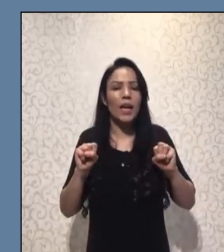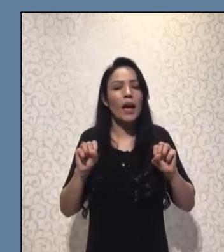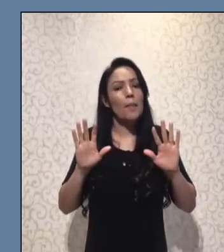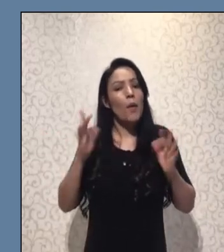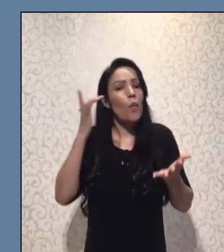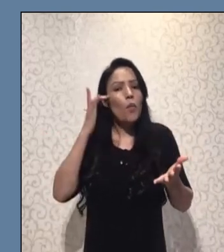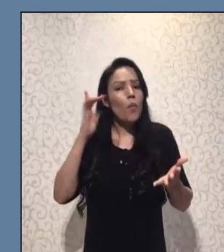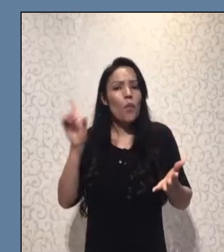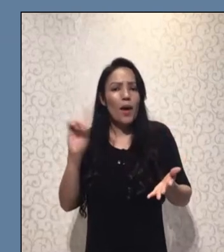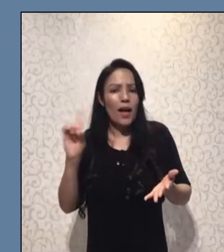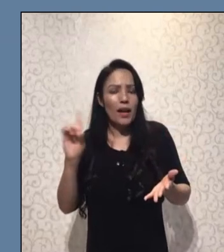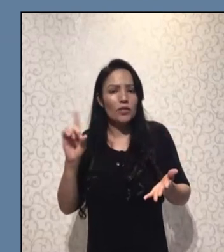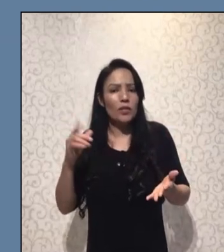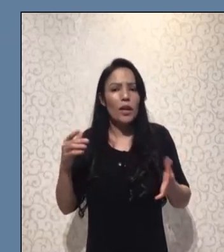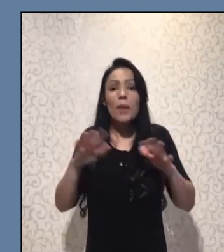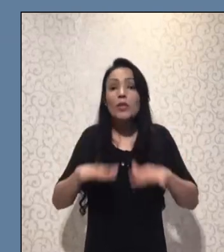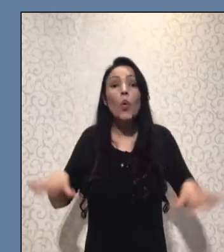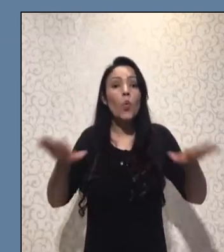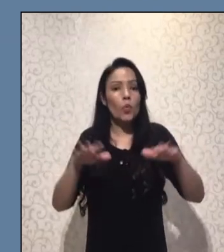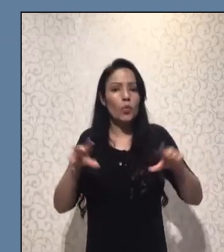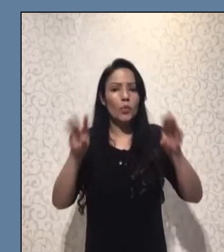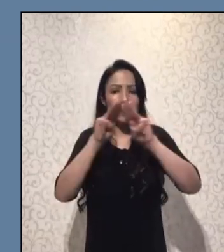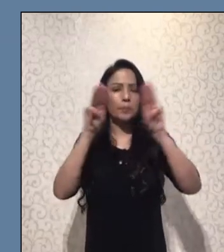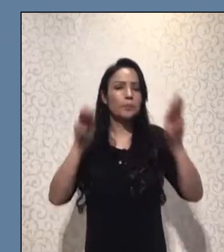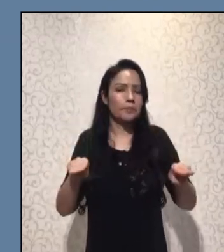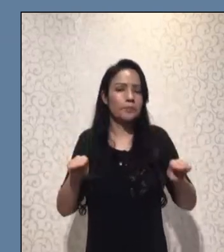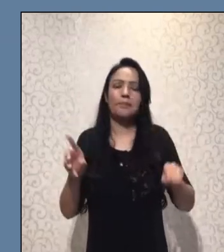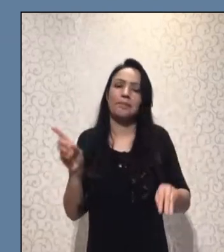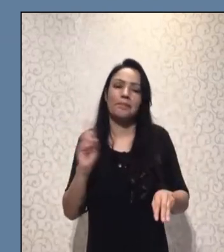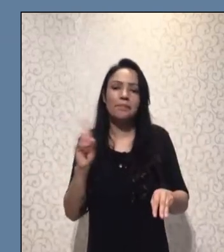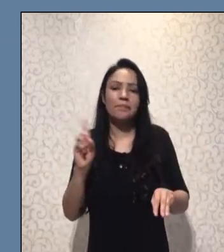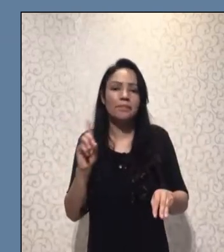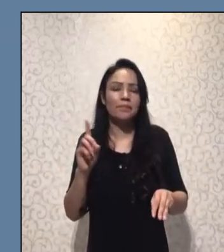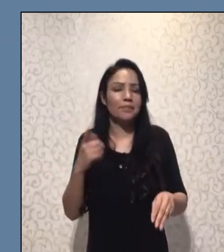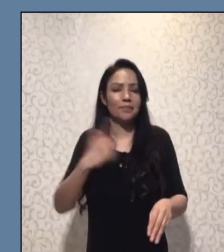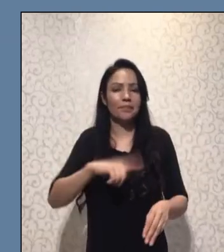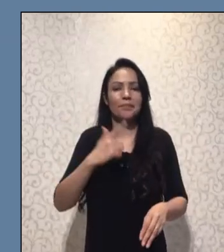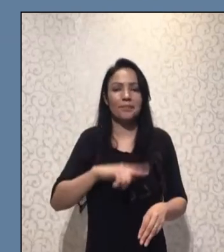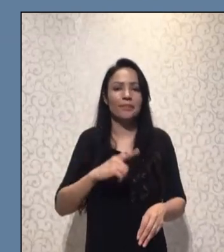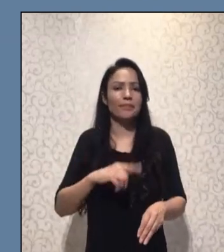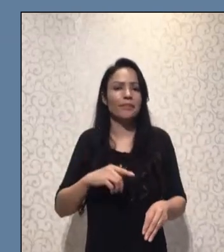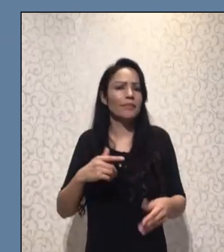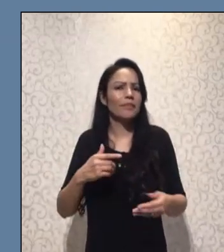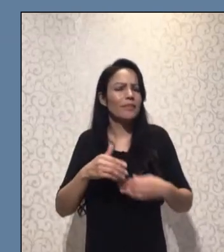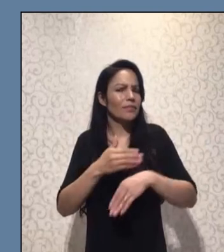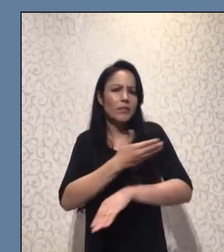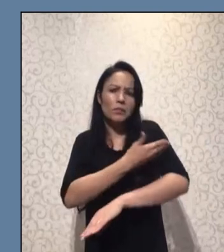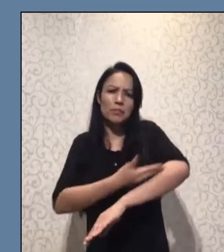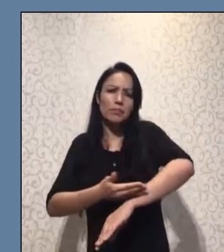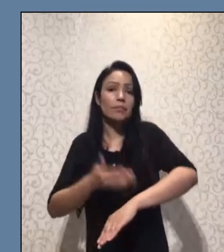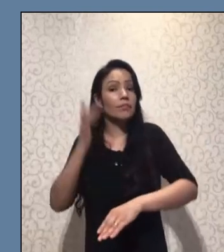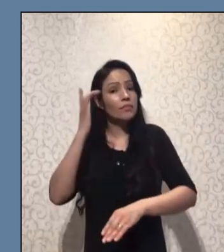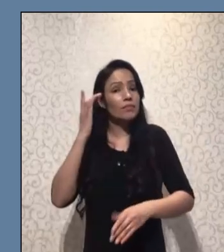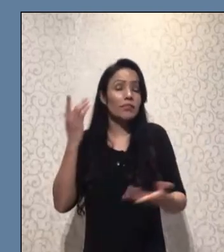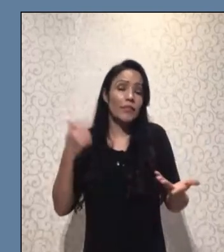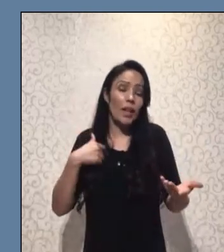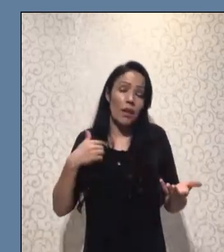ser estendido a todos os museus, porque não existe essa tradição. Espero estar enganado, mas eu não